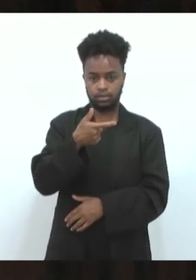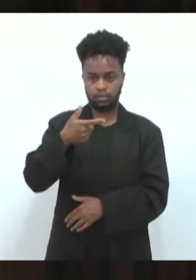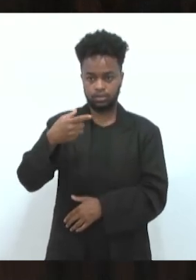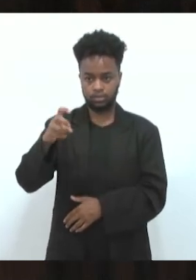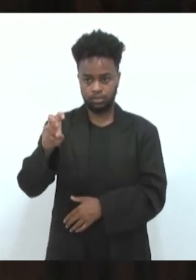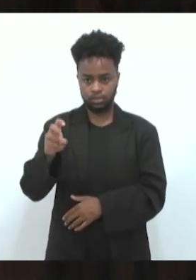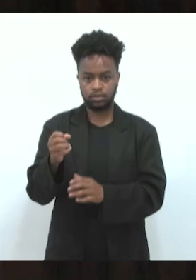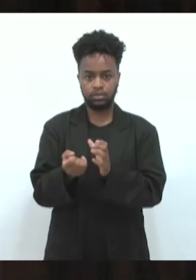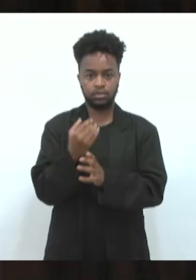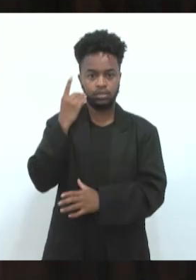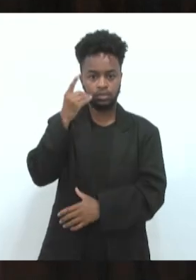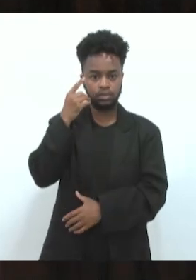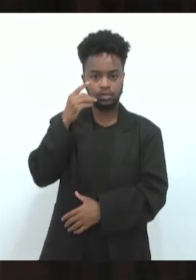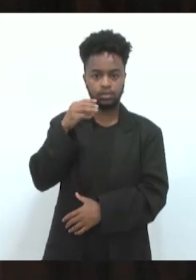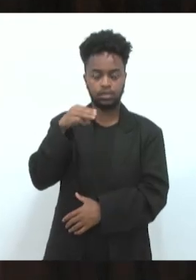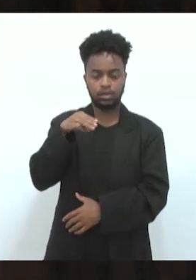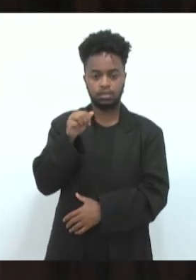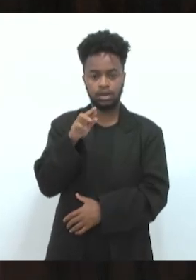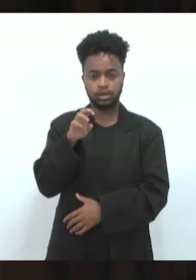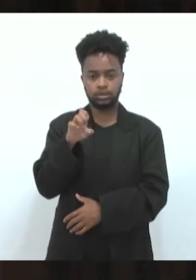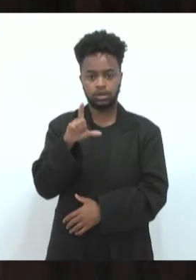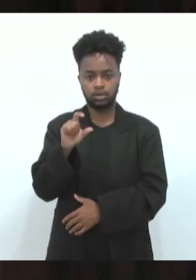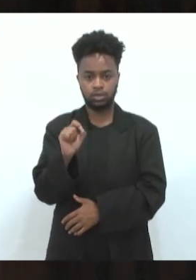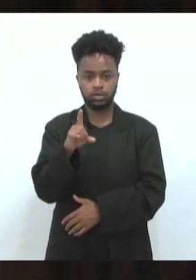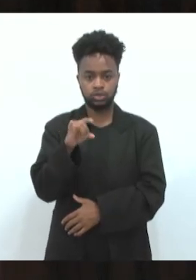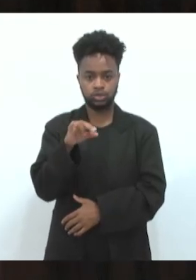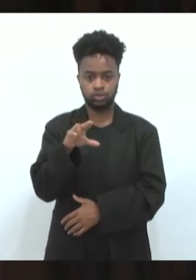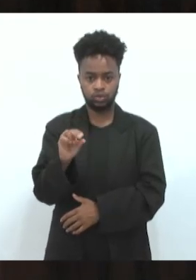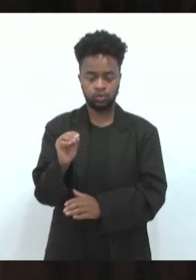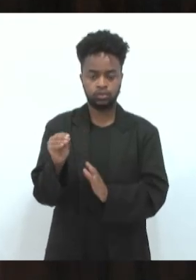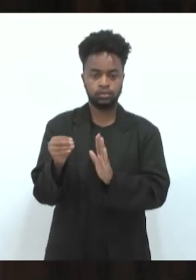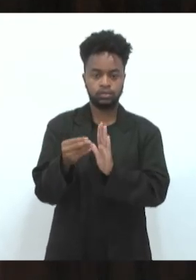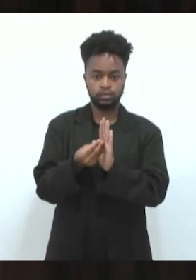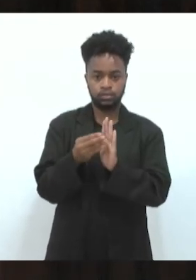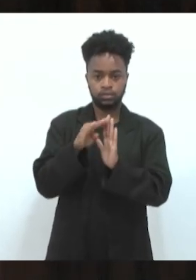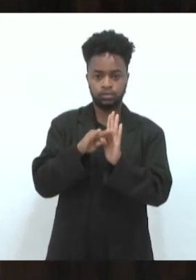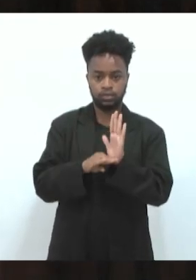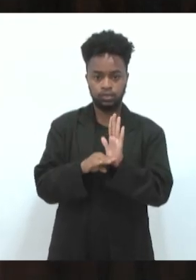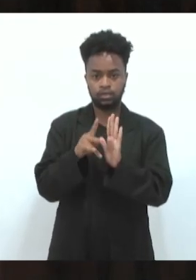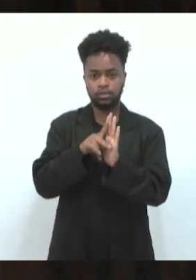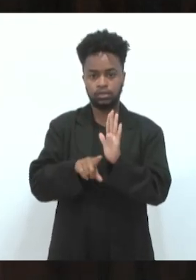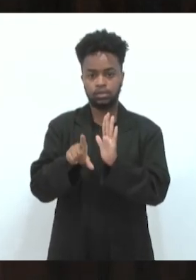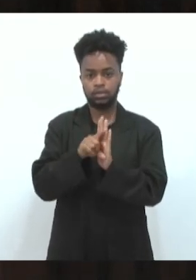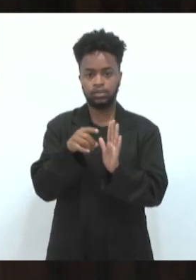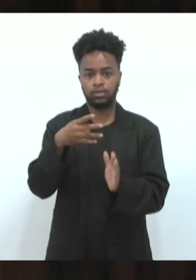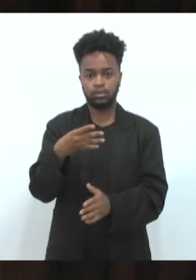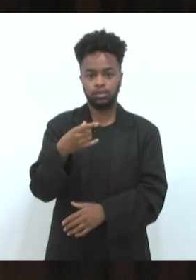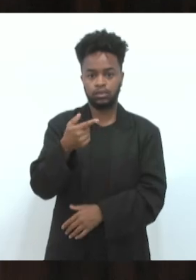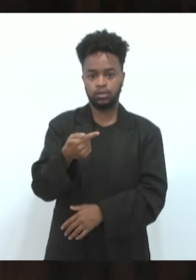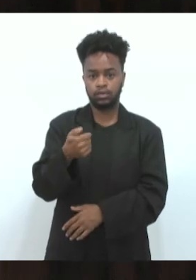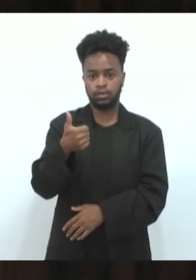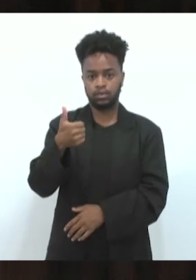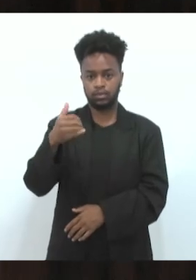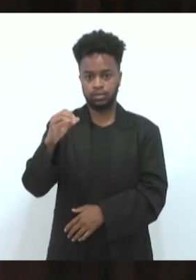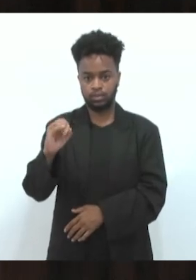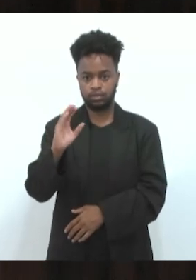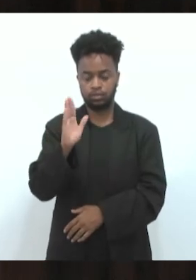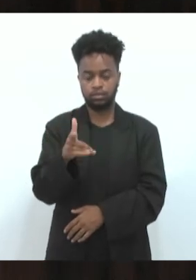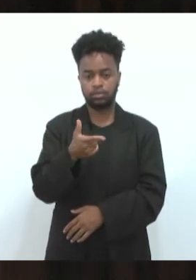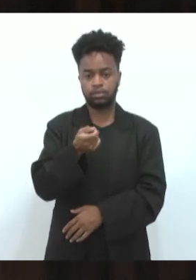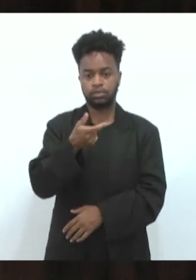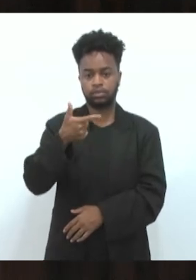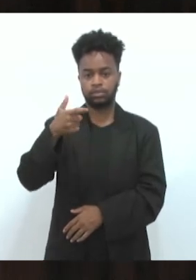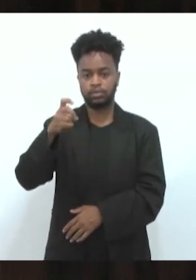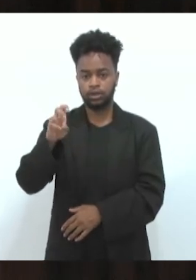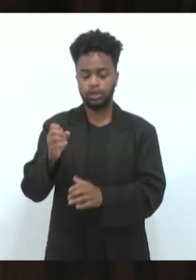deputado Marcelo Dino. Requer a inclusão na ordem do dia o projeto de lei número 4.710, de 2025,